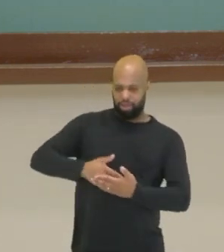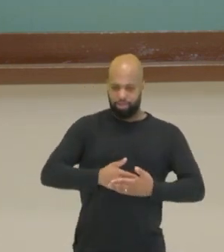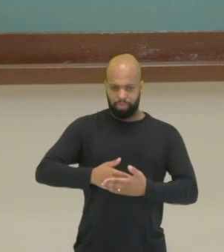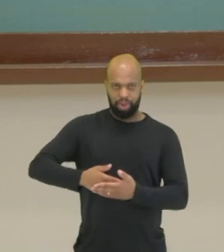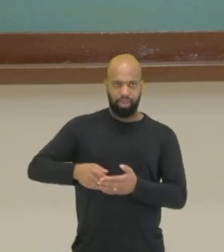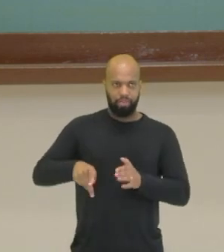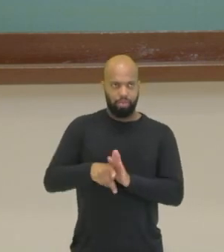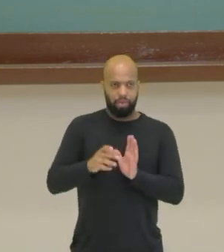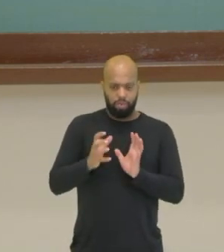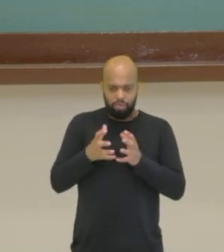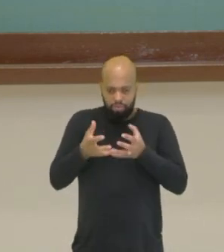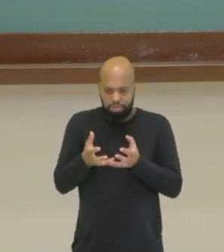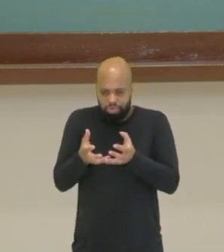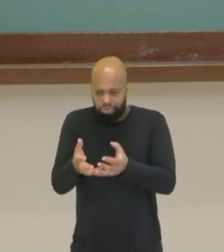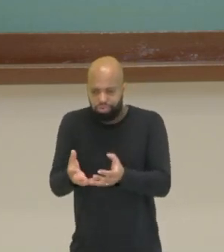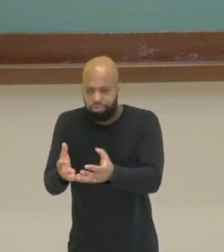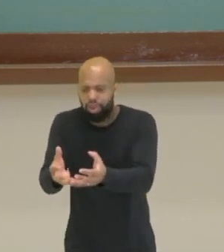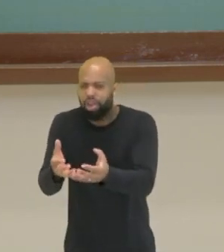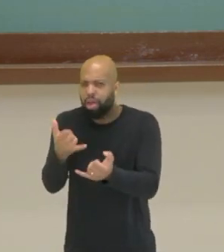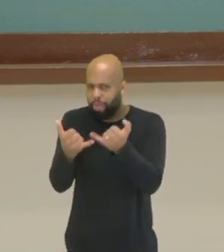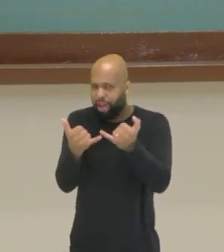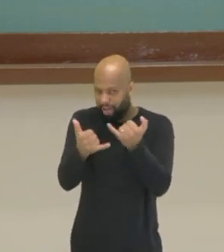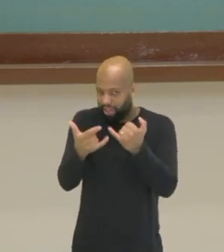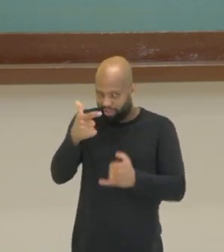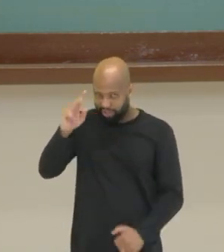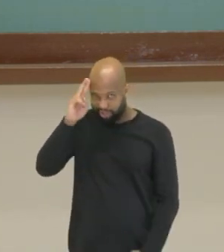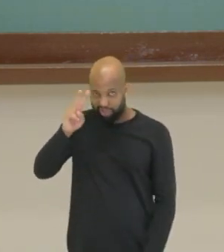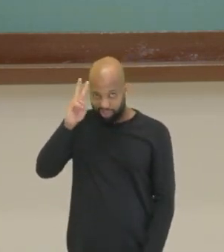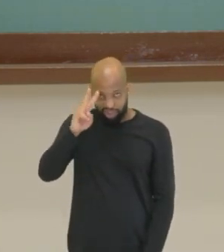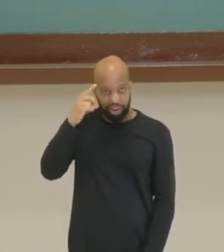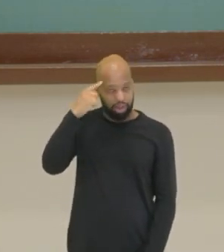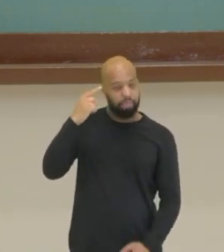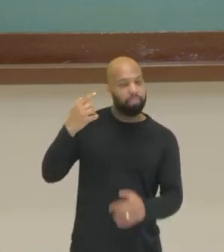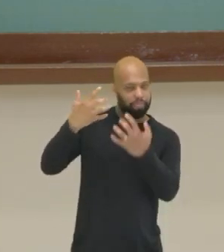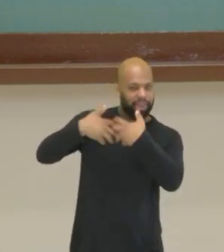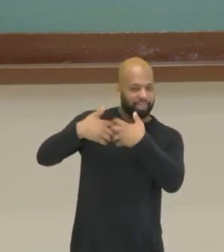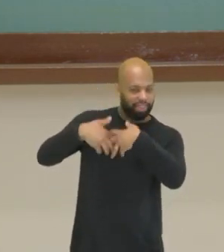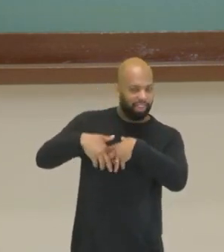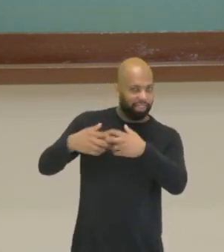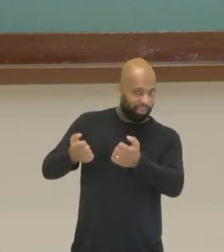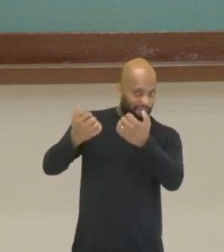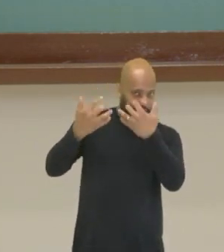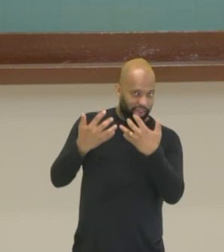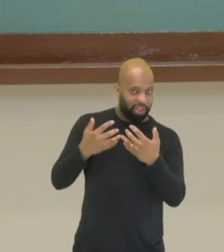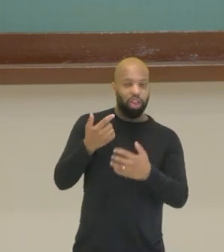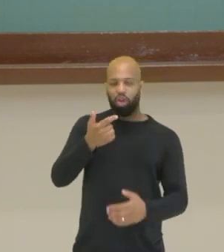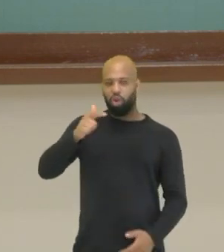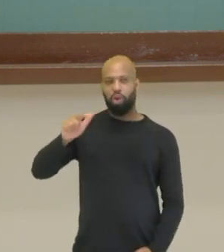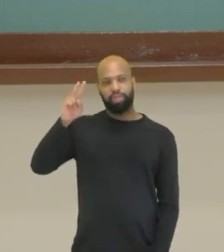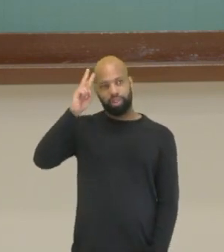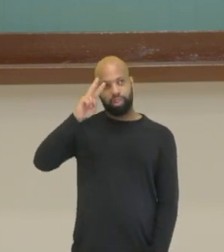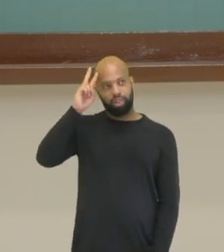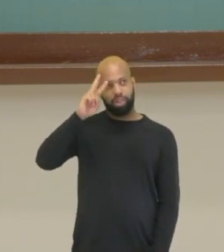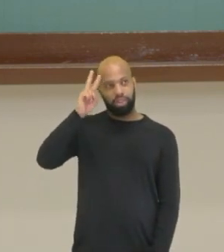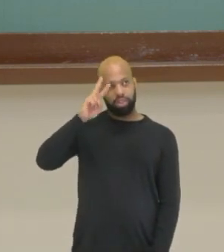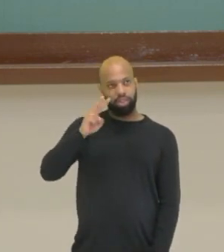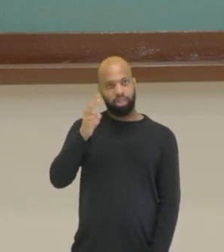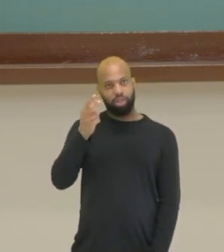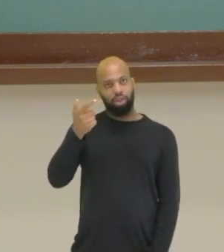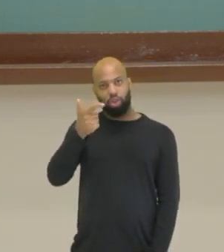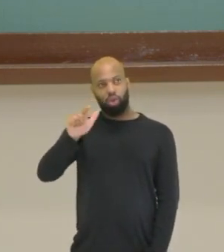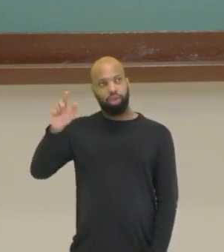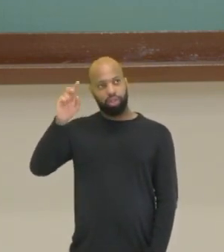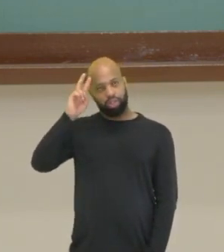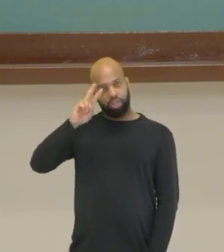seja desovada, lembra alguma outra coisa? Bora lá! Me diga para mim. Que outra lenda, ou melhor, que outra